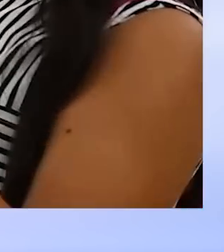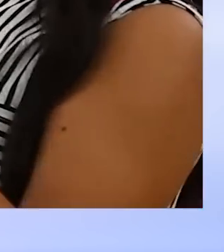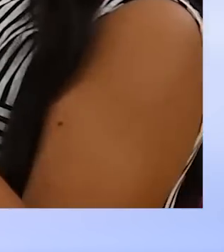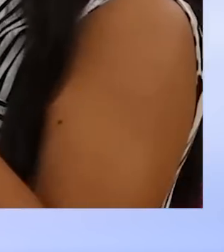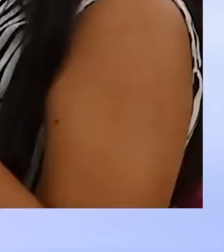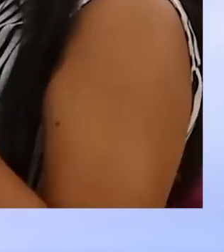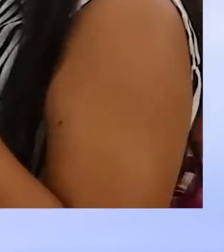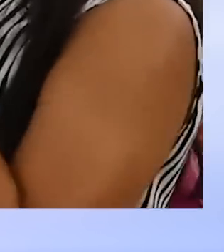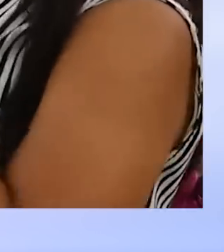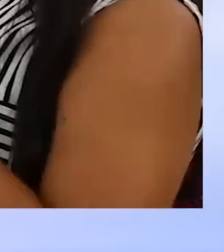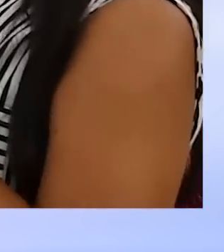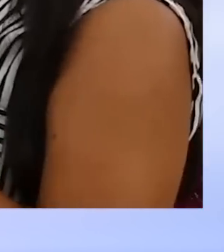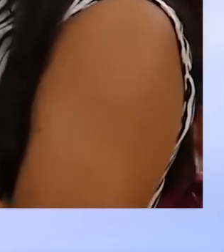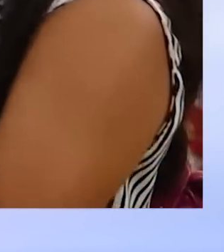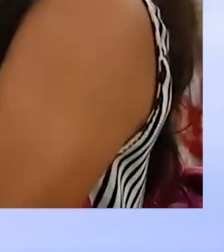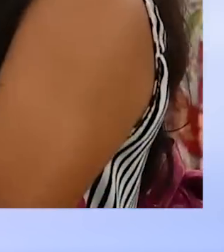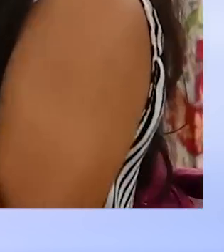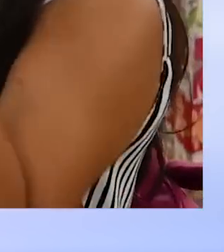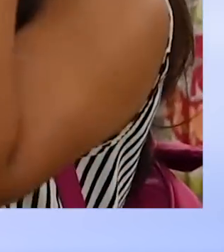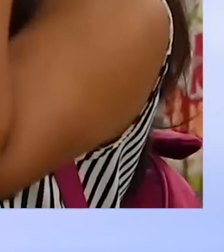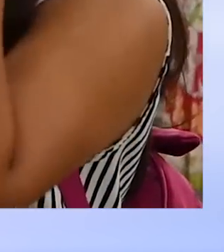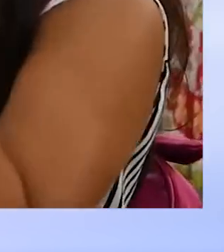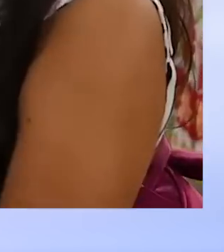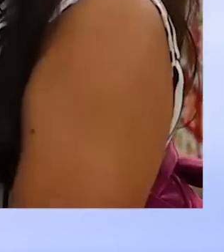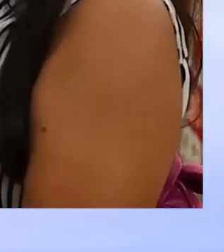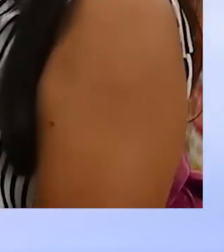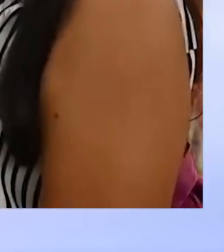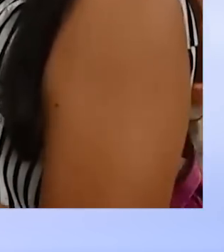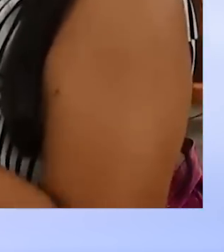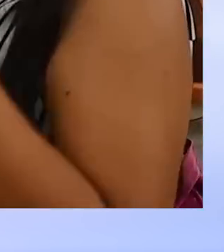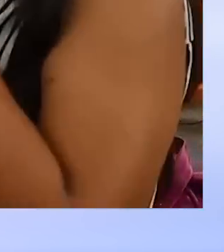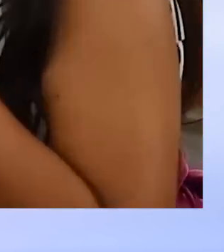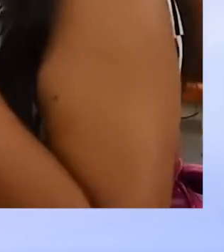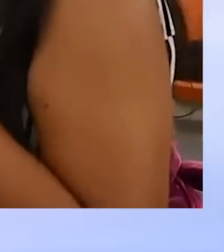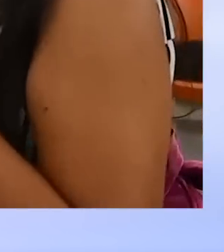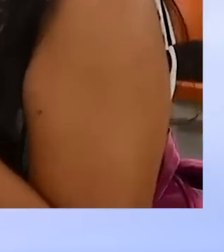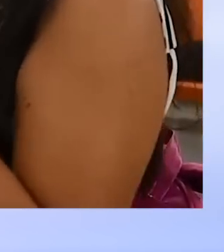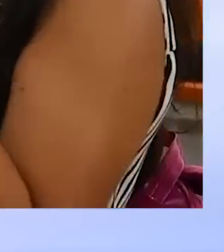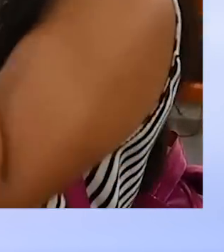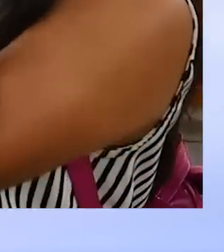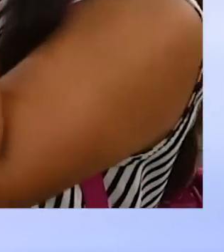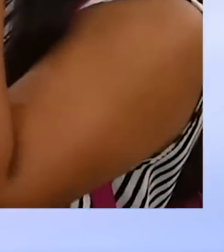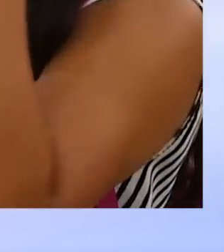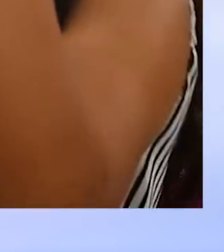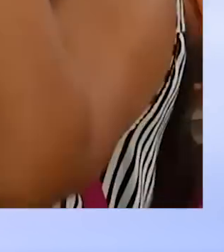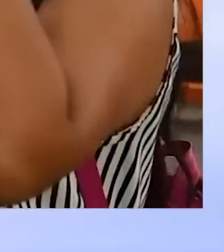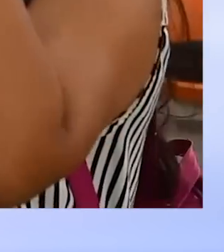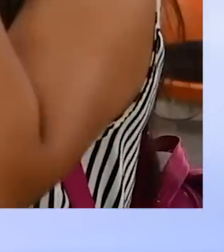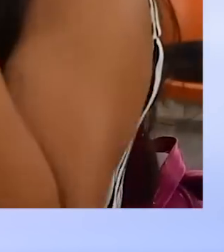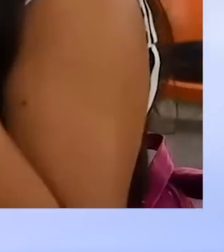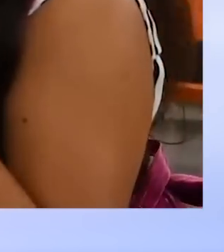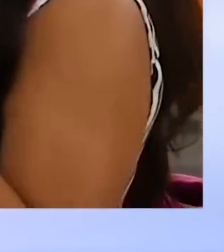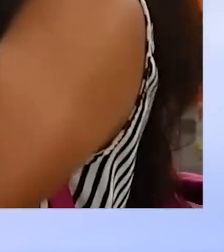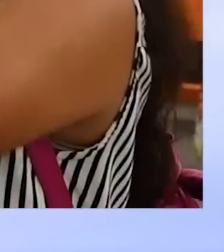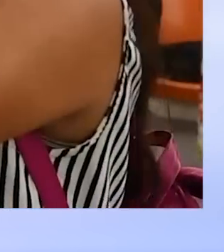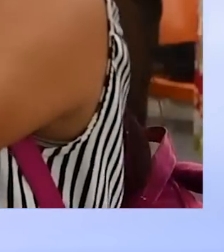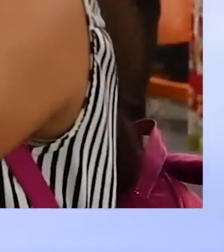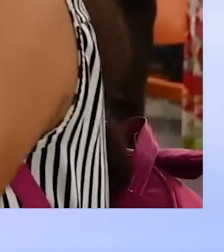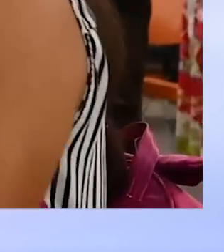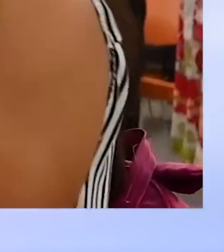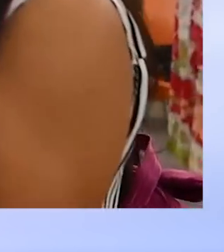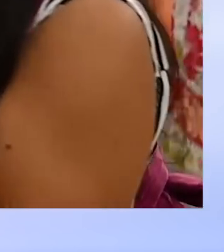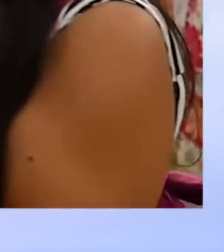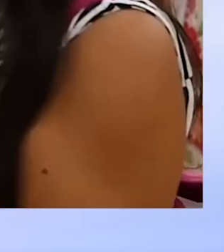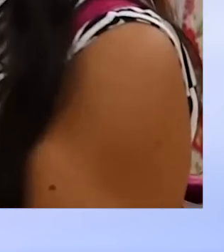gostei, muitas pessoas vieram prestigiar este momento, surdos, ouvintes, todos puderam sentir a presença do